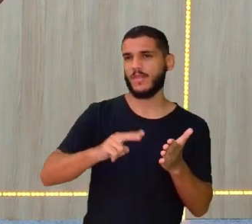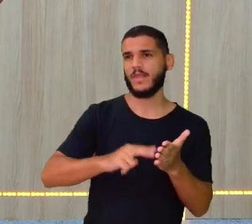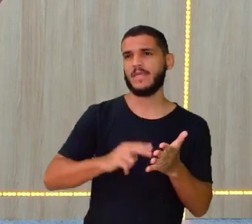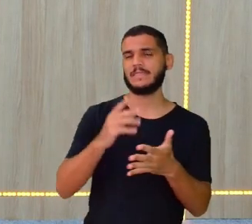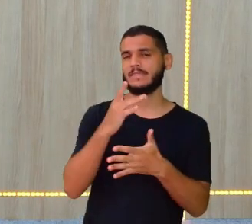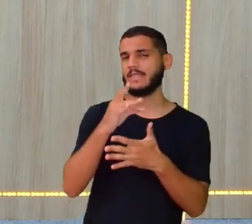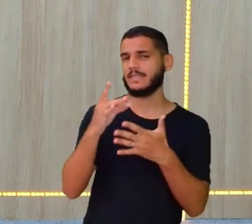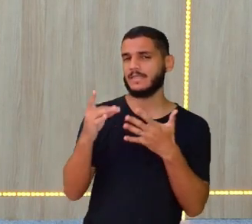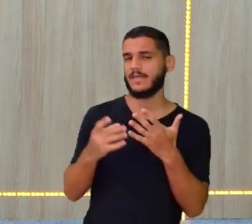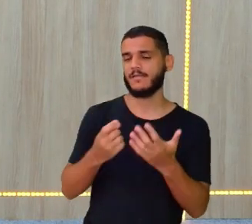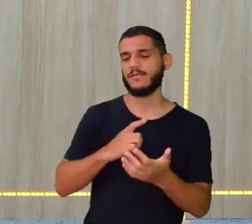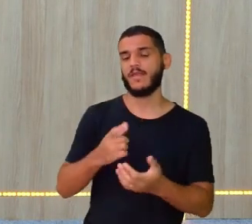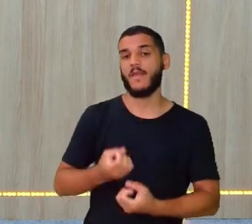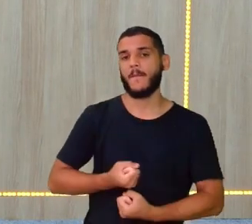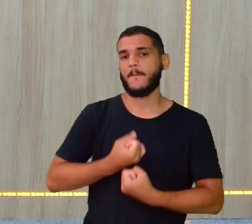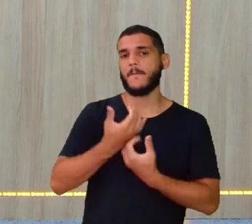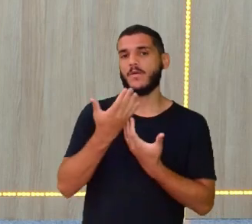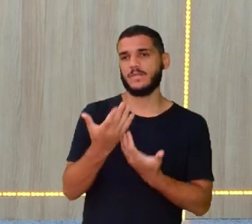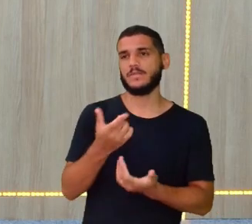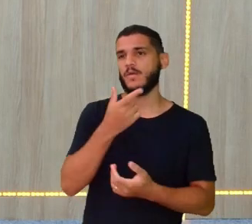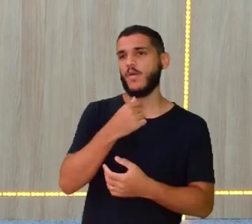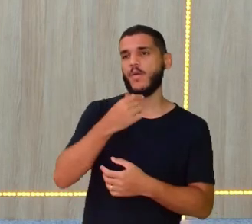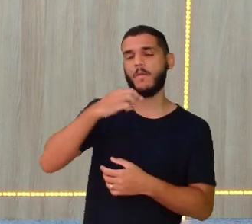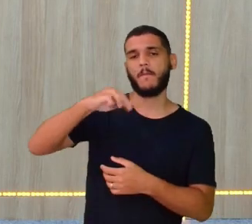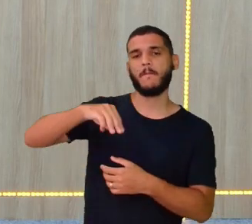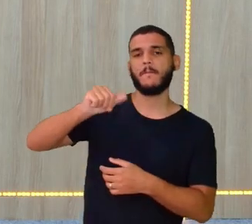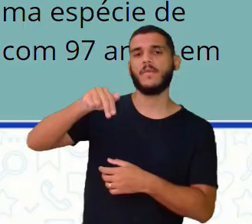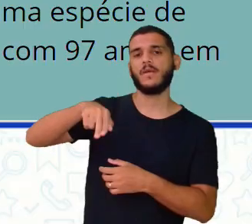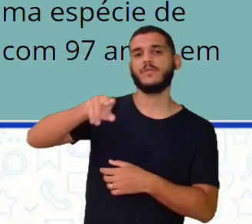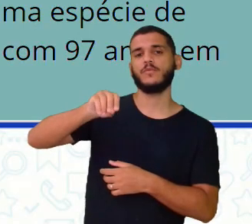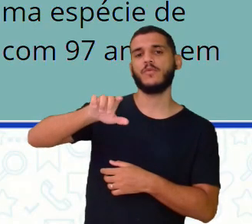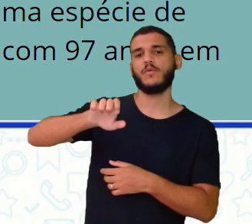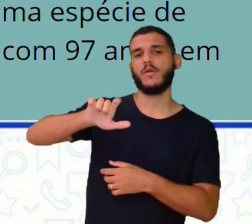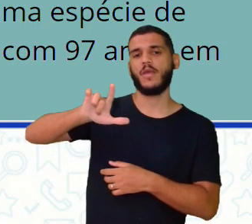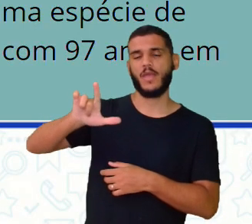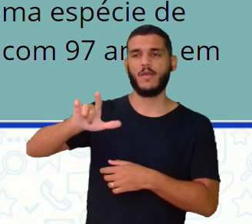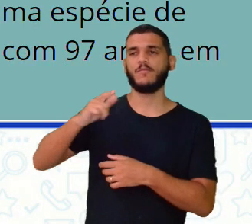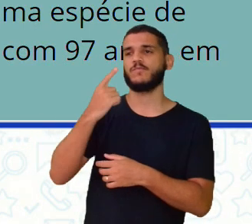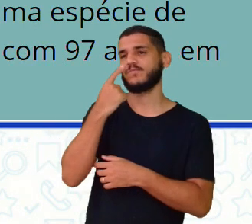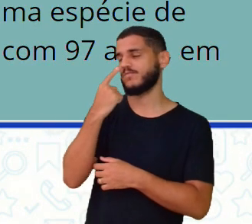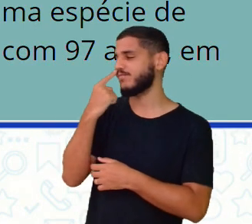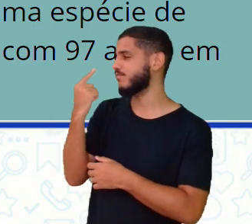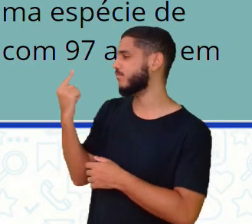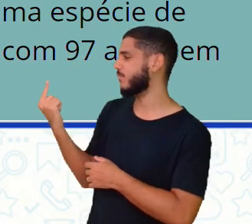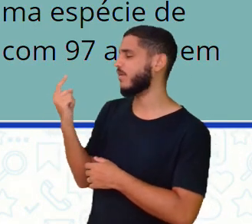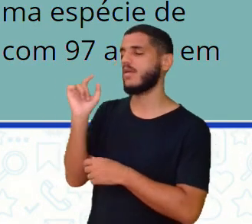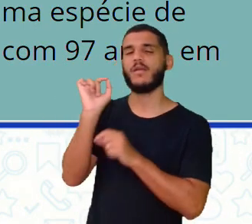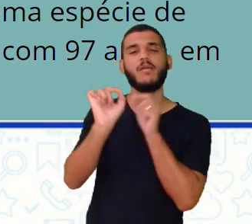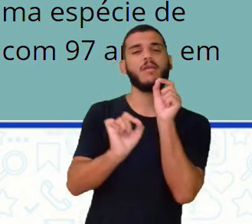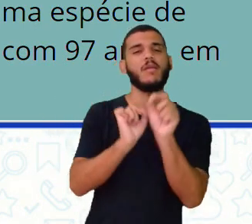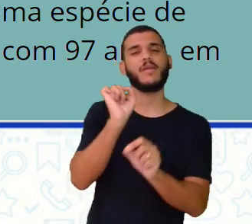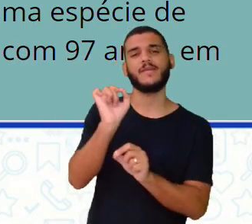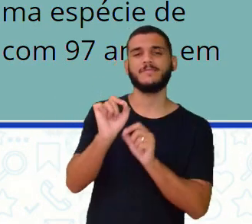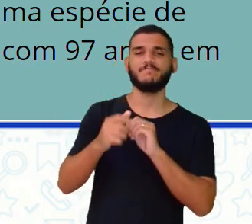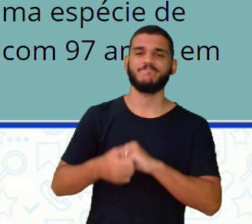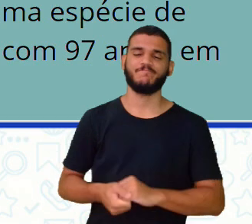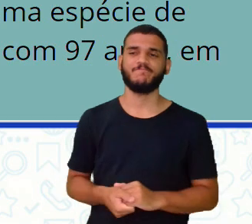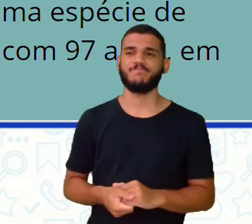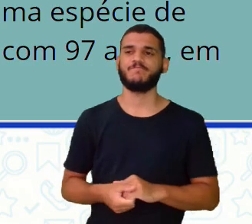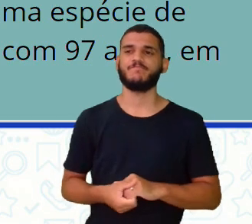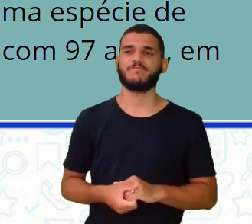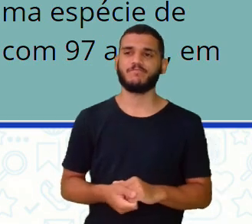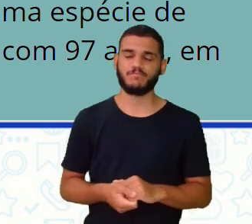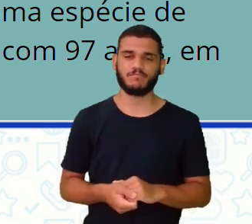da poesia de Manuel de Barros, tá bom? Então quem é Manuel de Barros? Vamos ver quem é